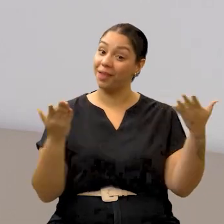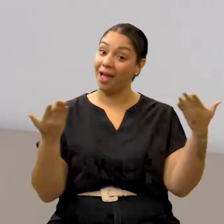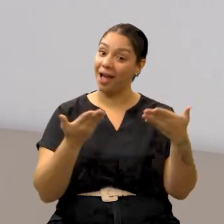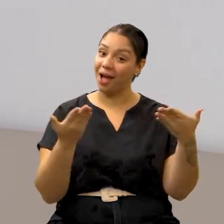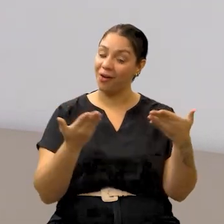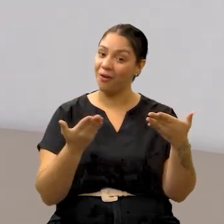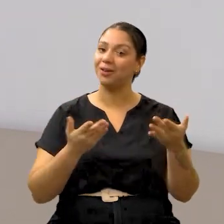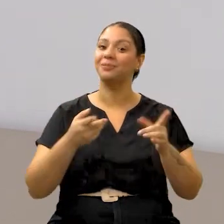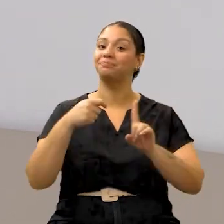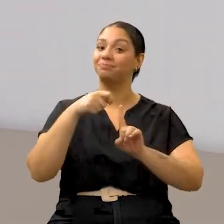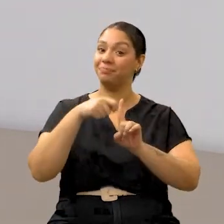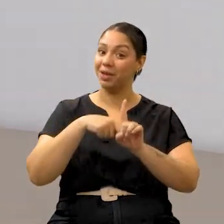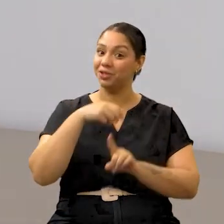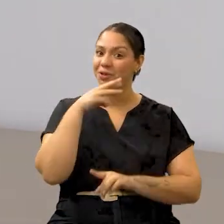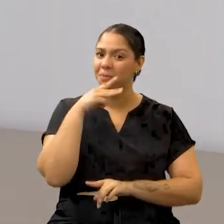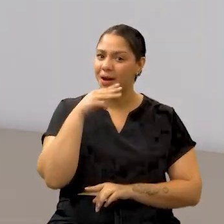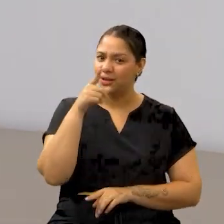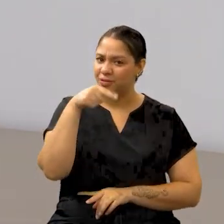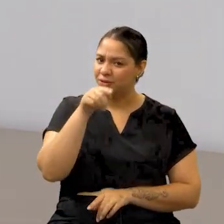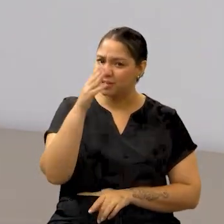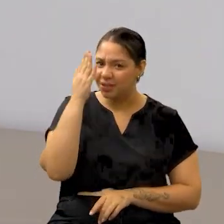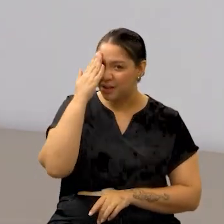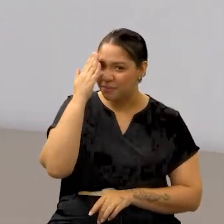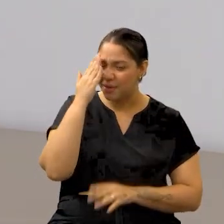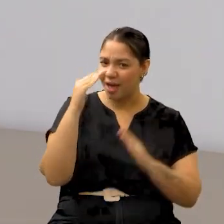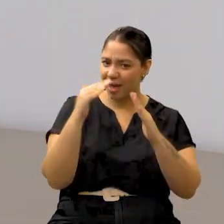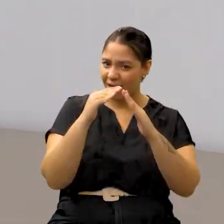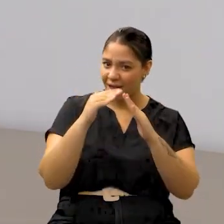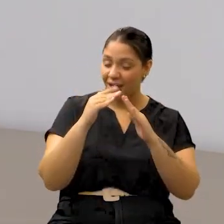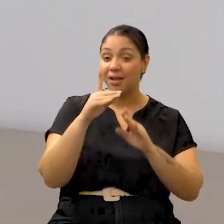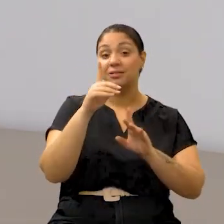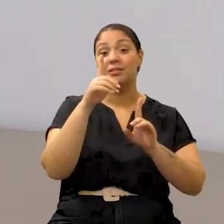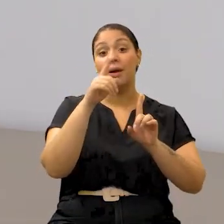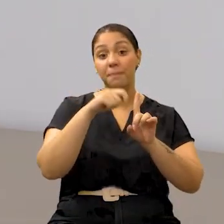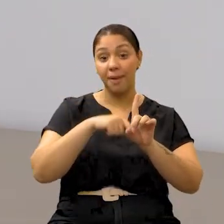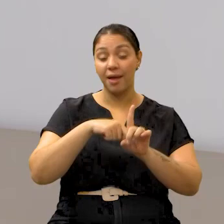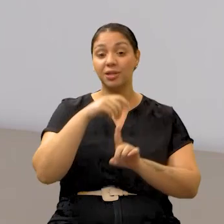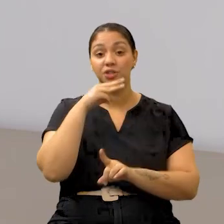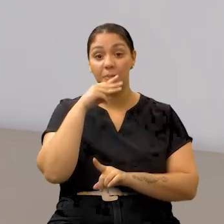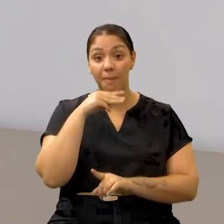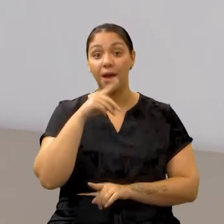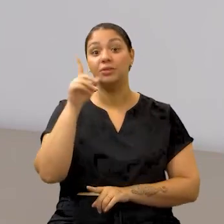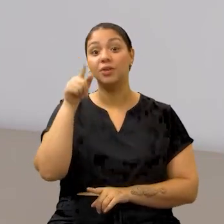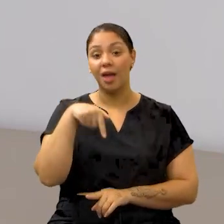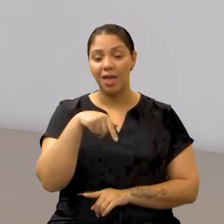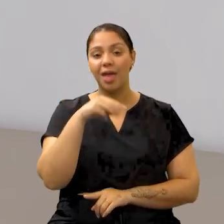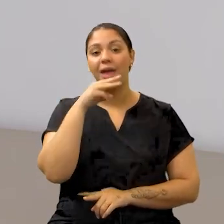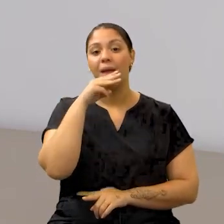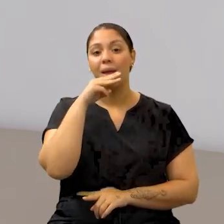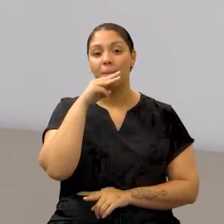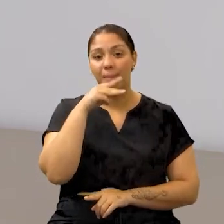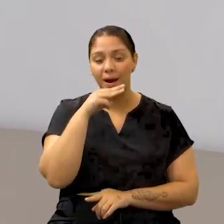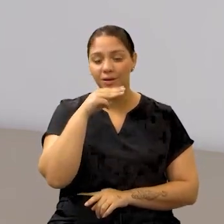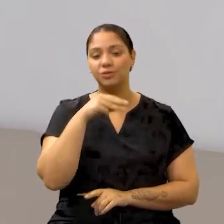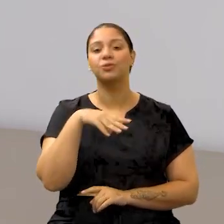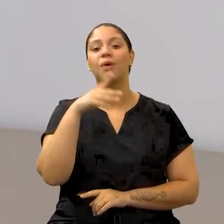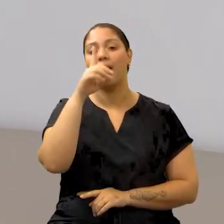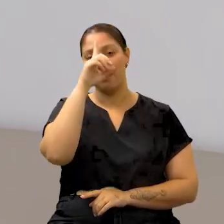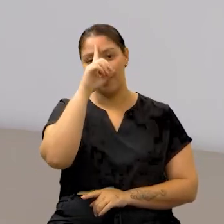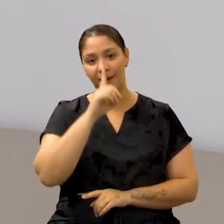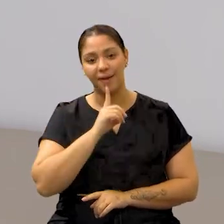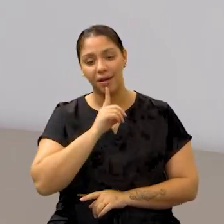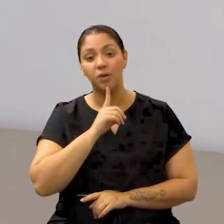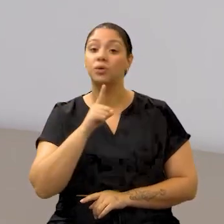a gente está aí no mês de março e você sabia aí de casa que março também é conhecido como março amarelo? Tem o